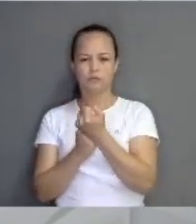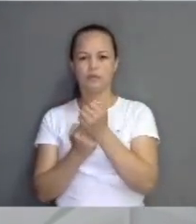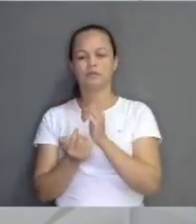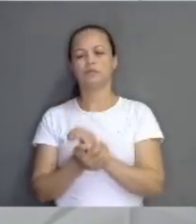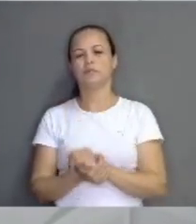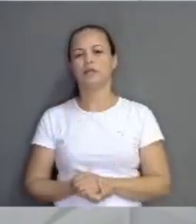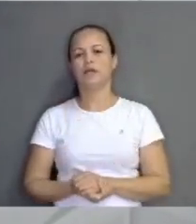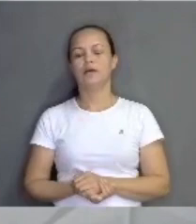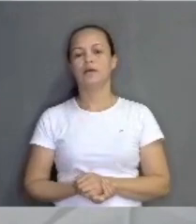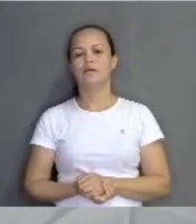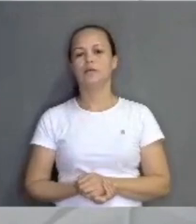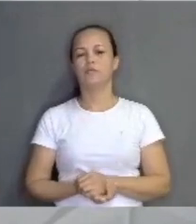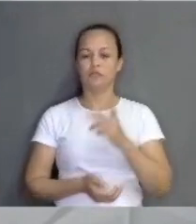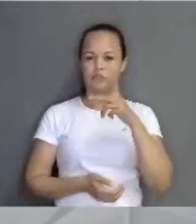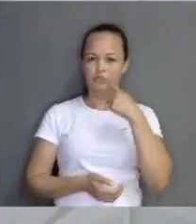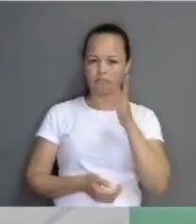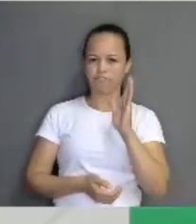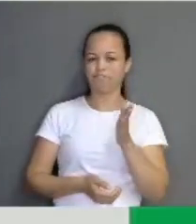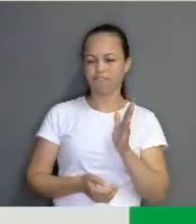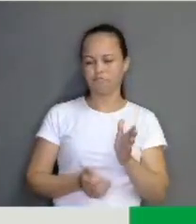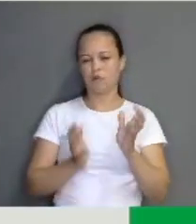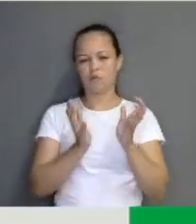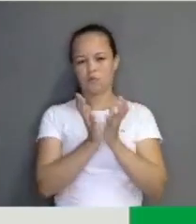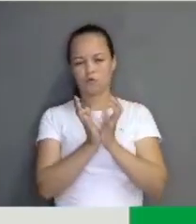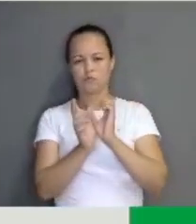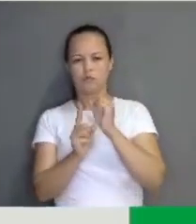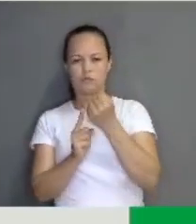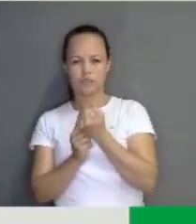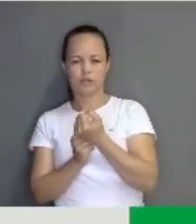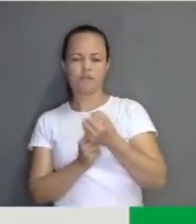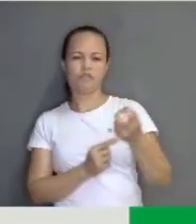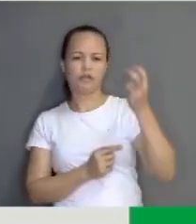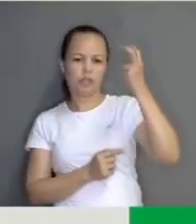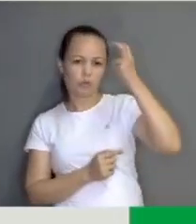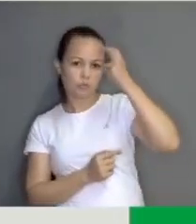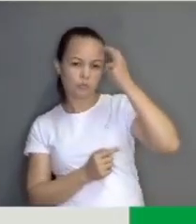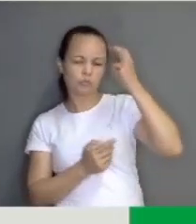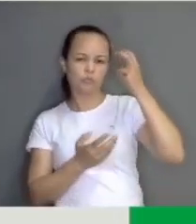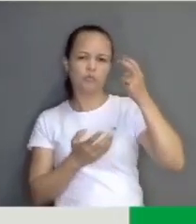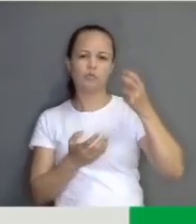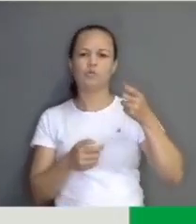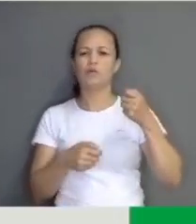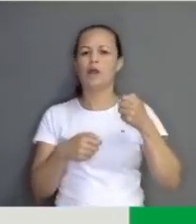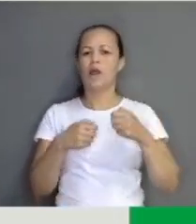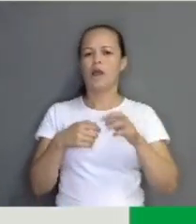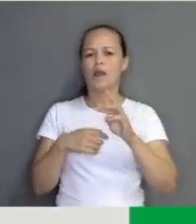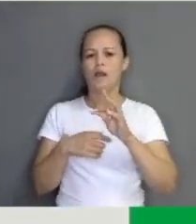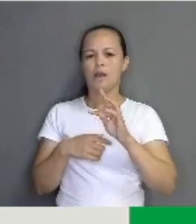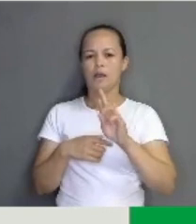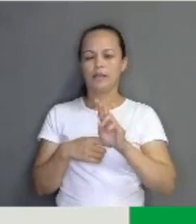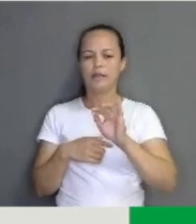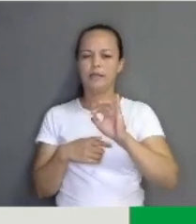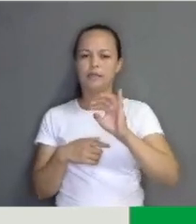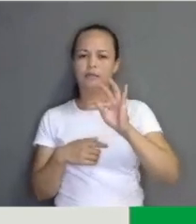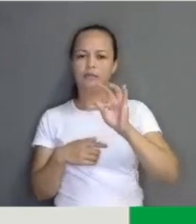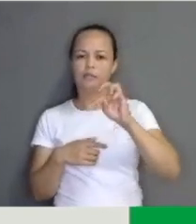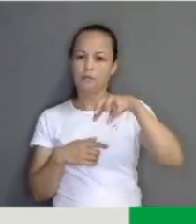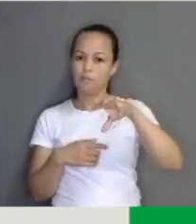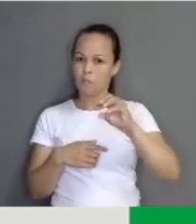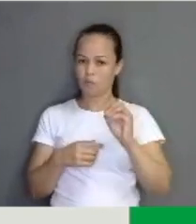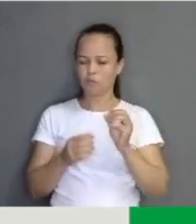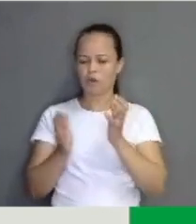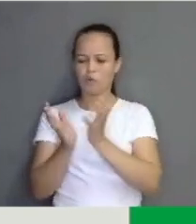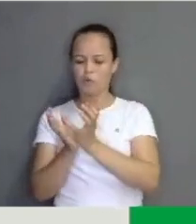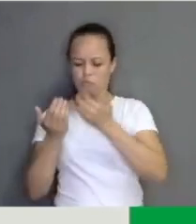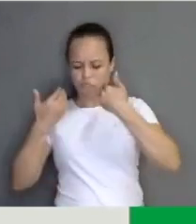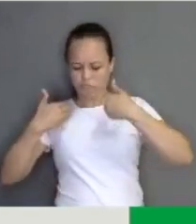falei, existem grupos sociais referente à cultura, a ritmos, a modo de se vestir, há grupos sociais